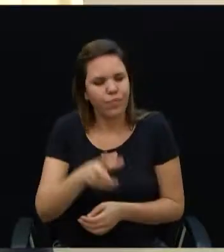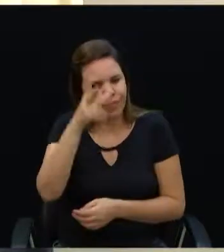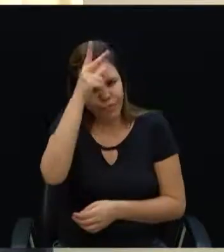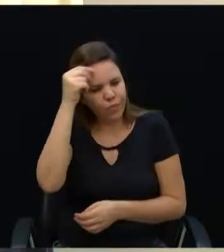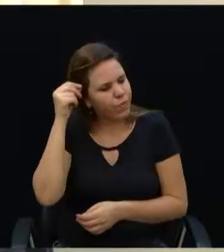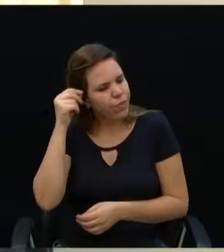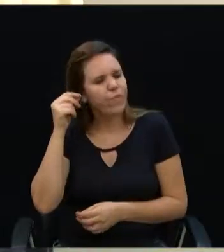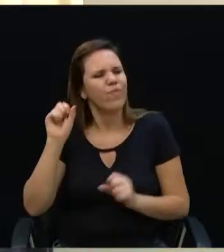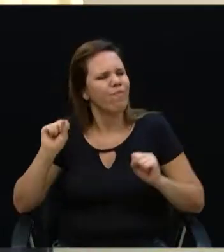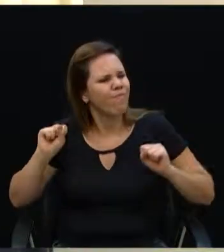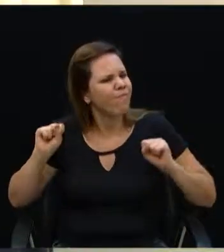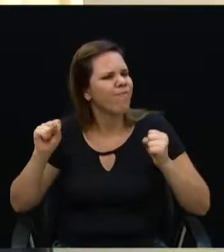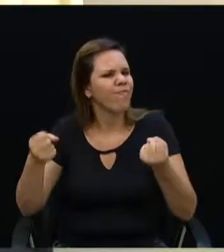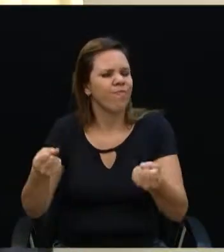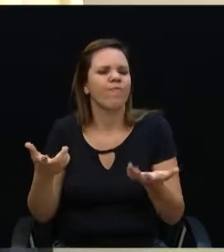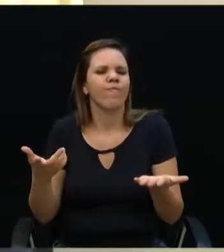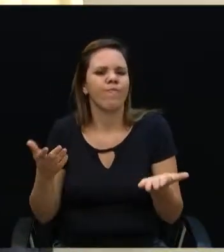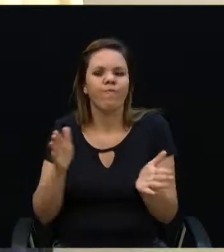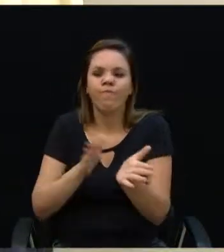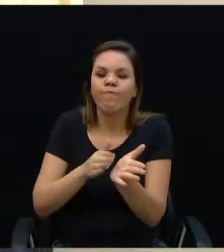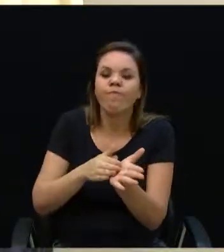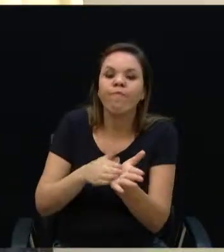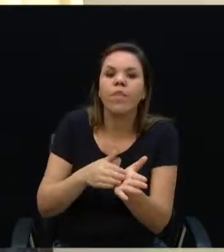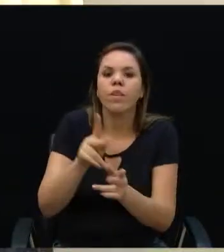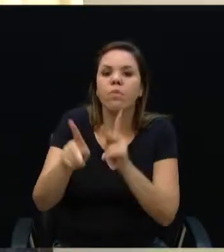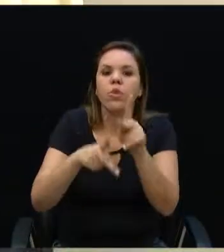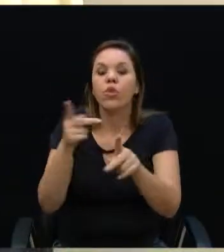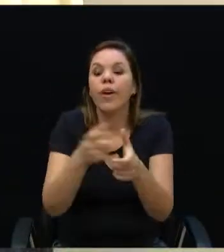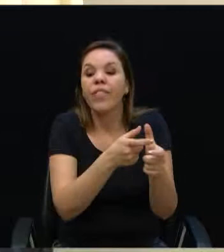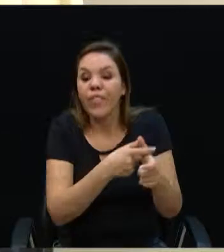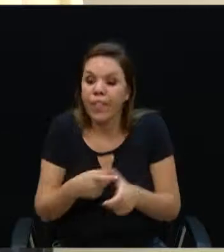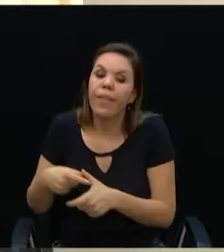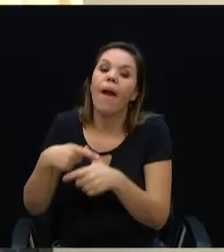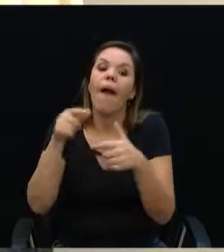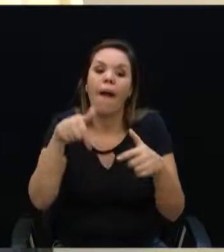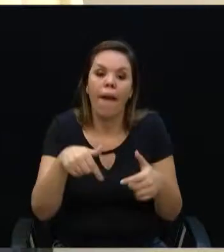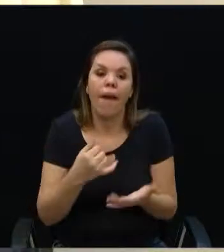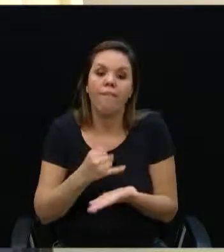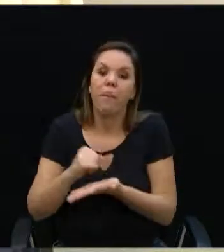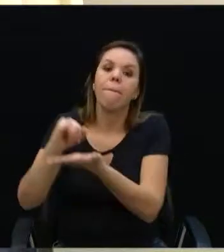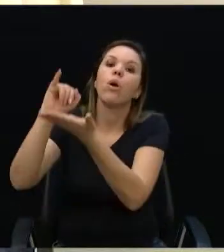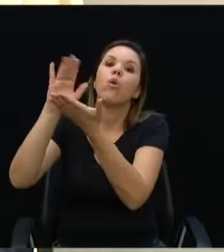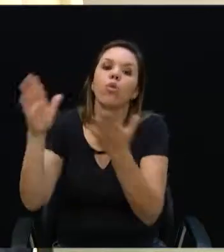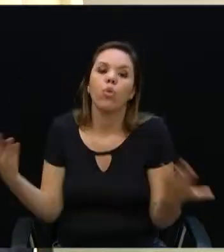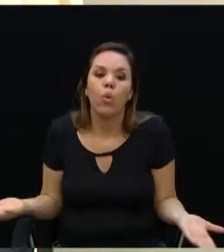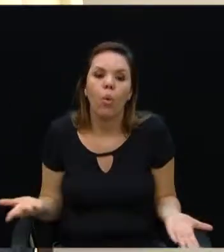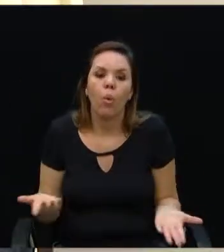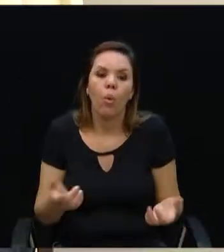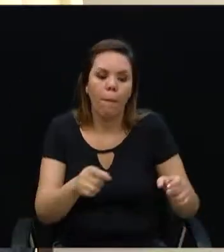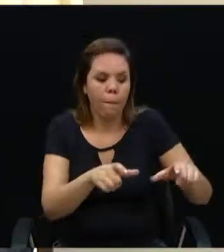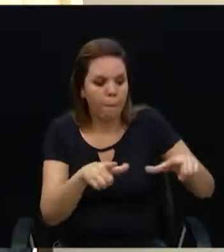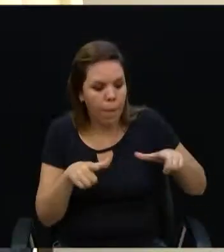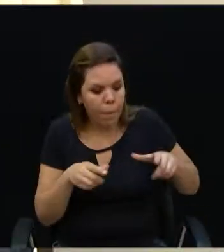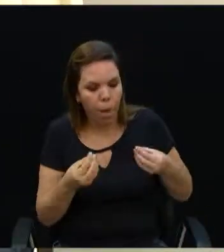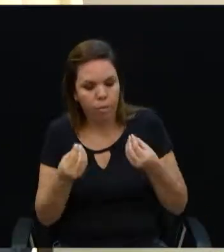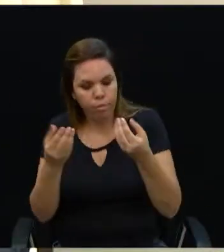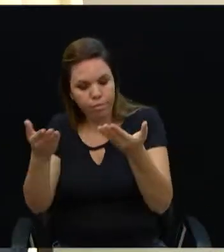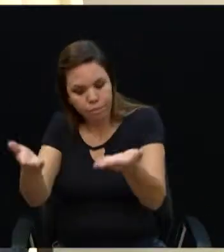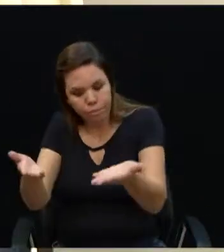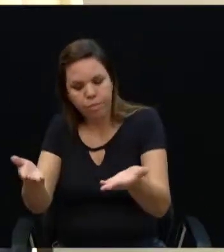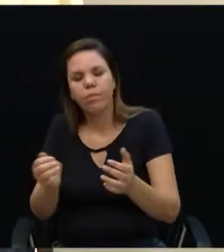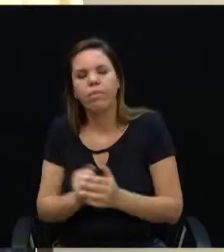feito todo o esforço para cobrar os inadimplentes. Feito a cobrança, seja administrativa,